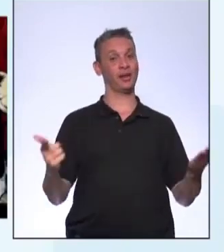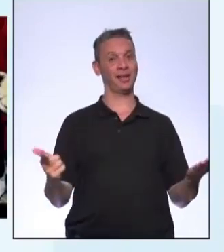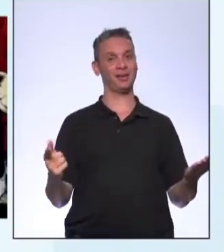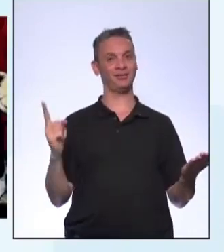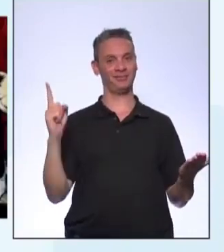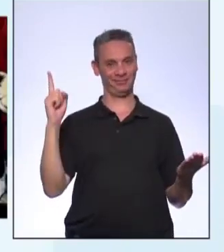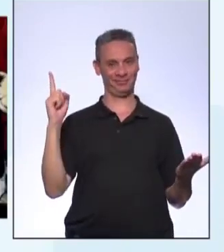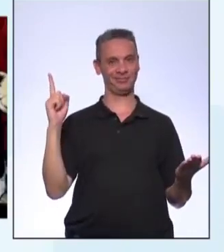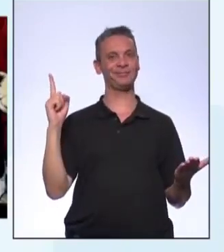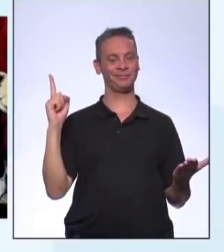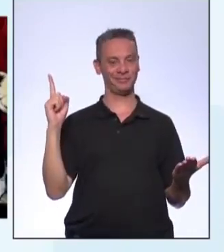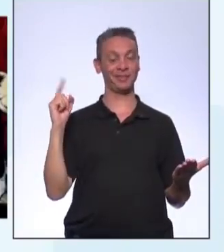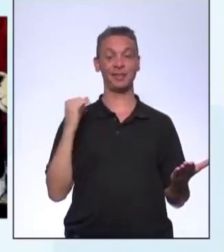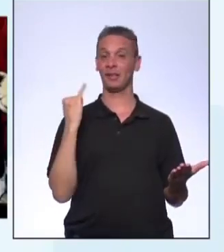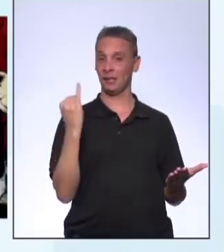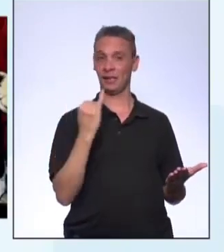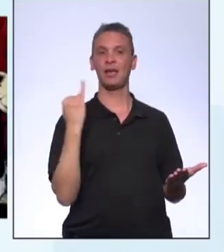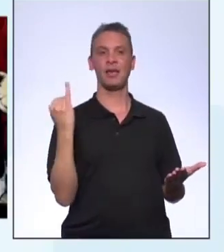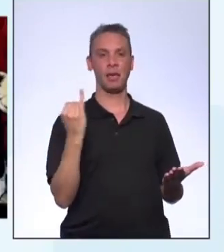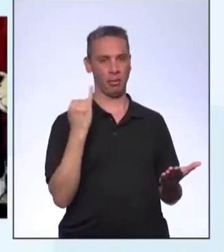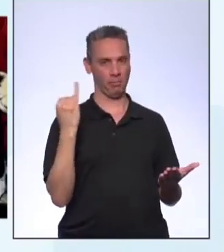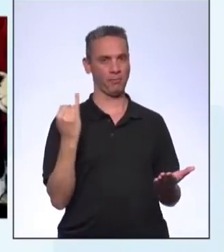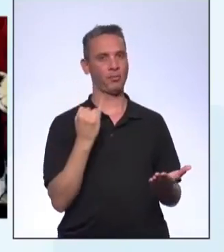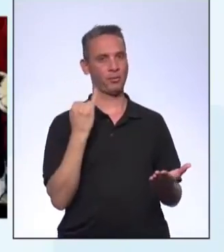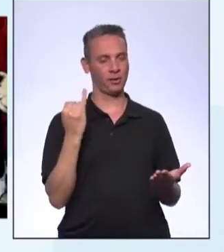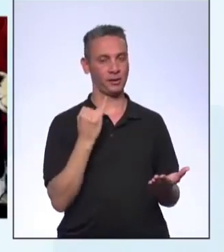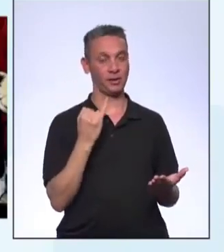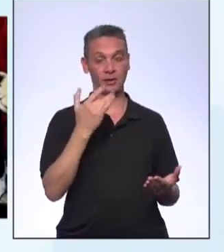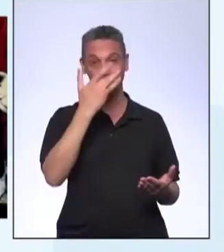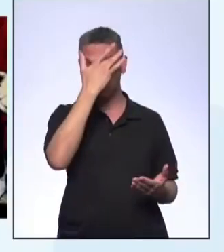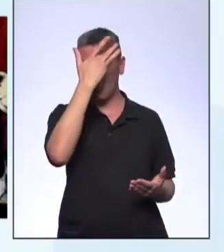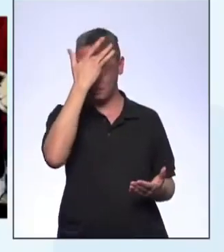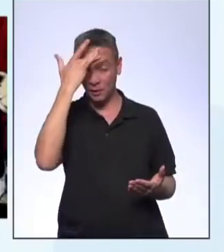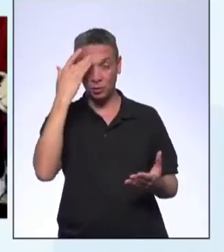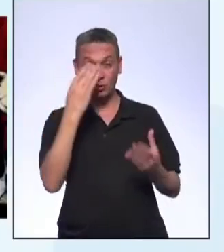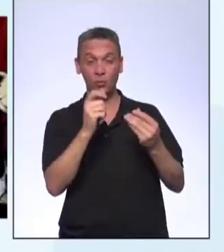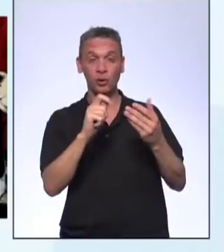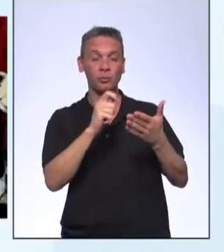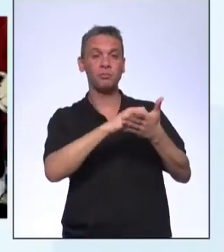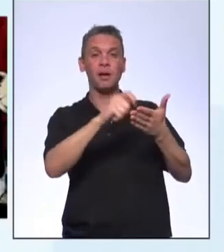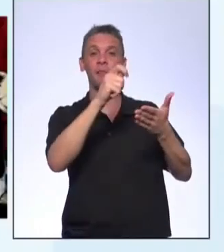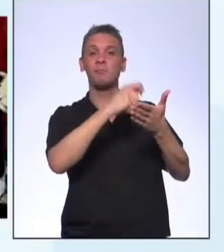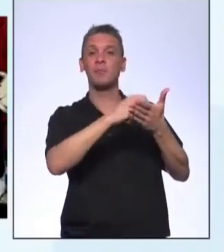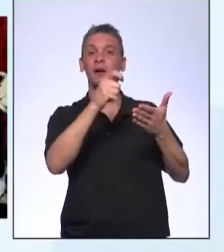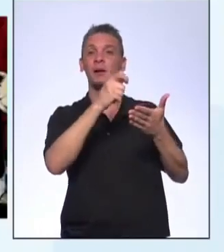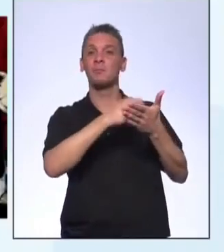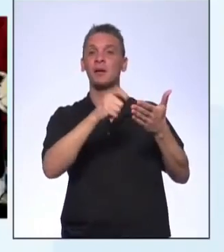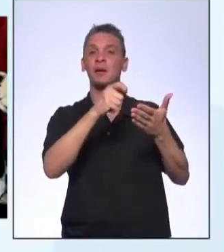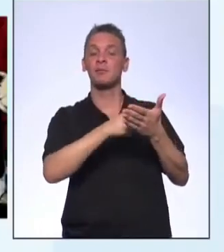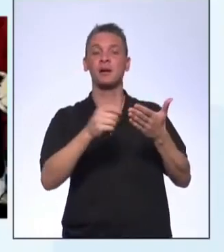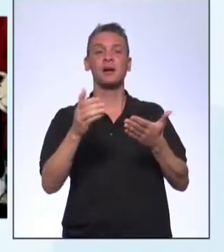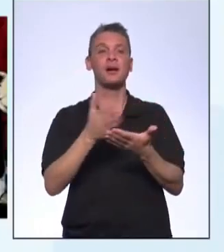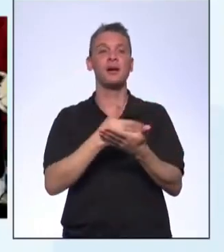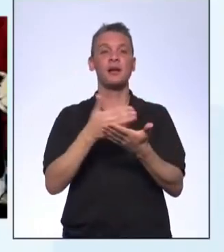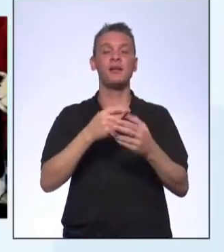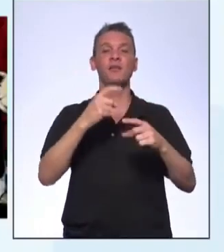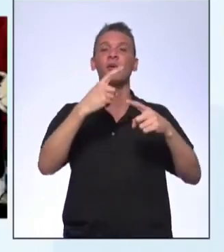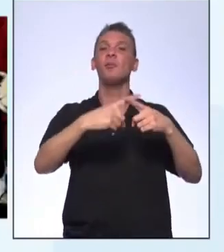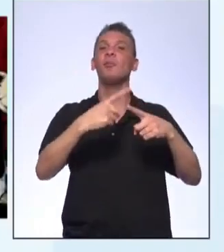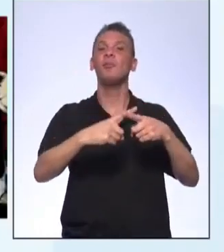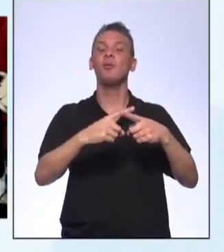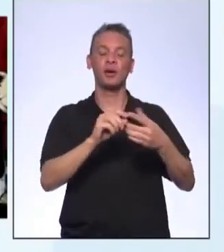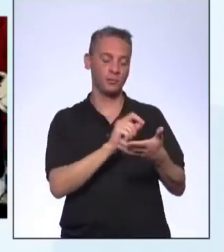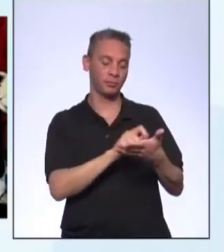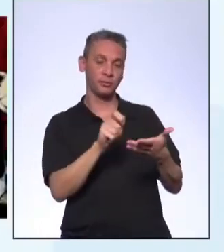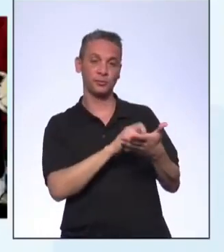foi extremamente importante, no sentido de que muitos autores escreveram livros a partir dos seus comentários,